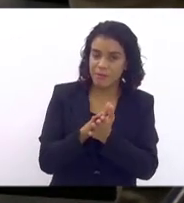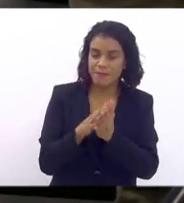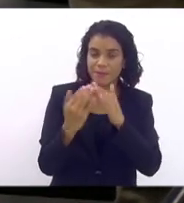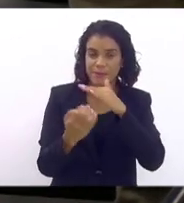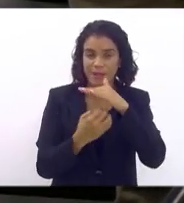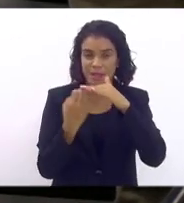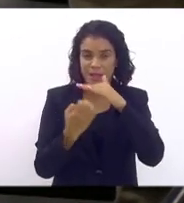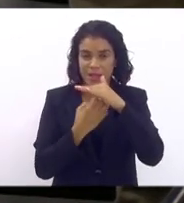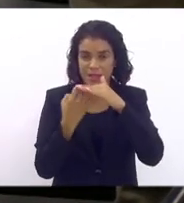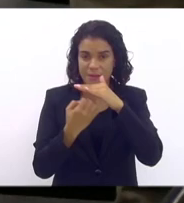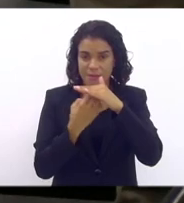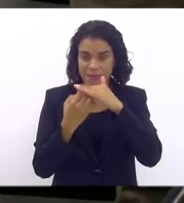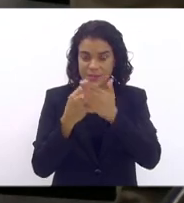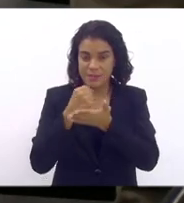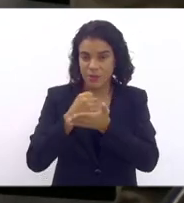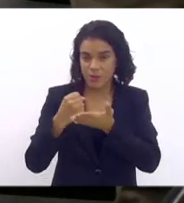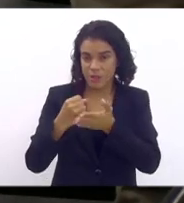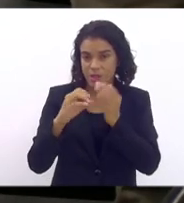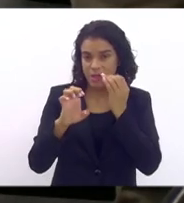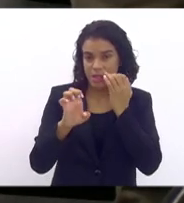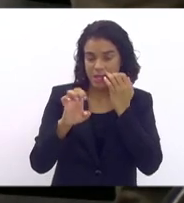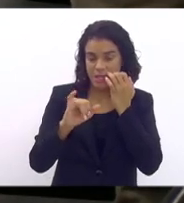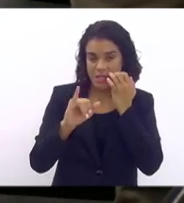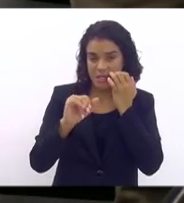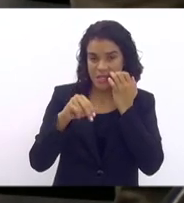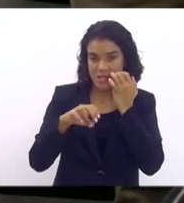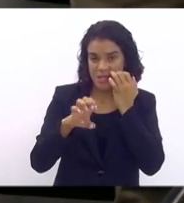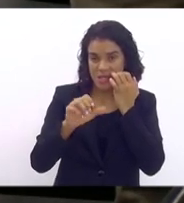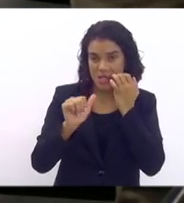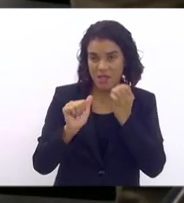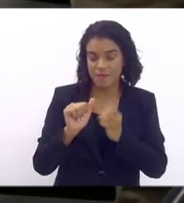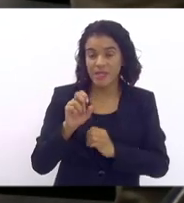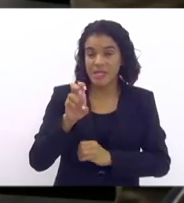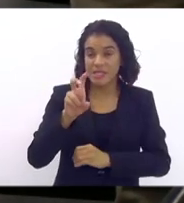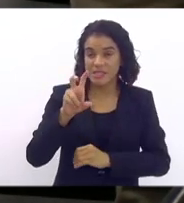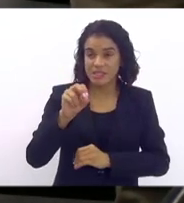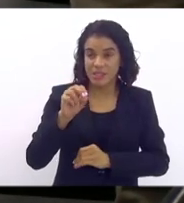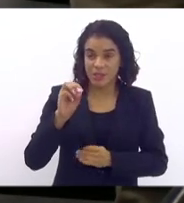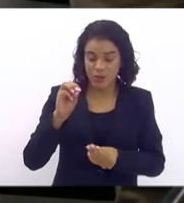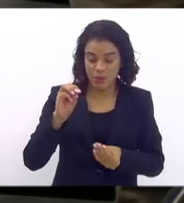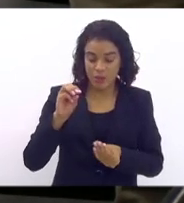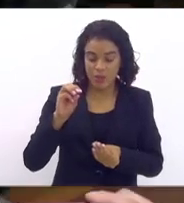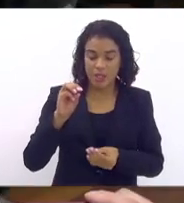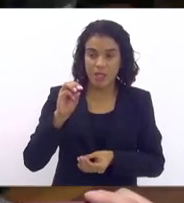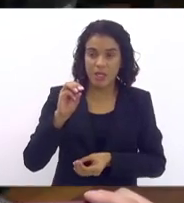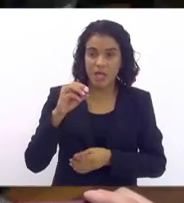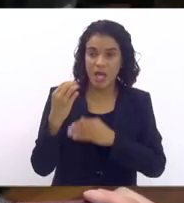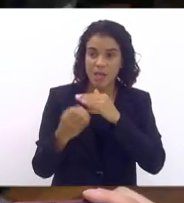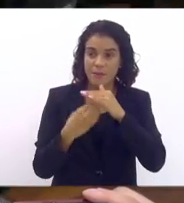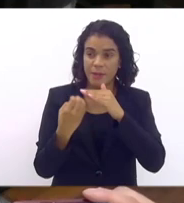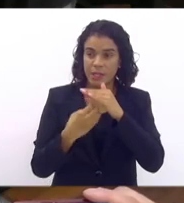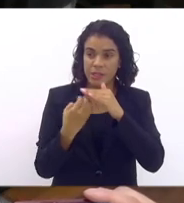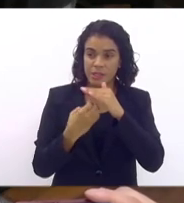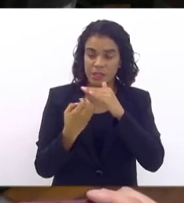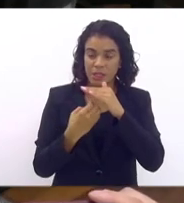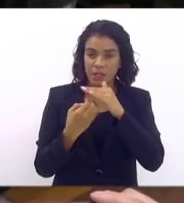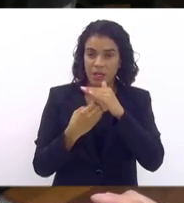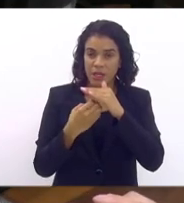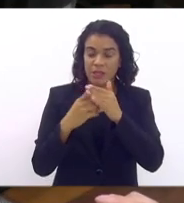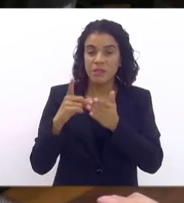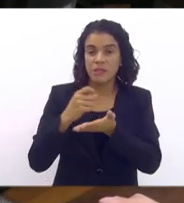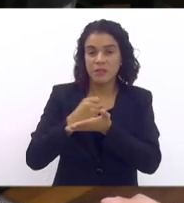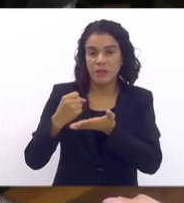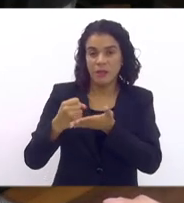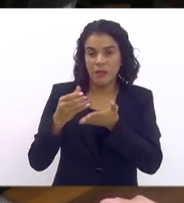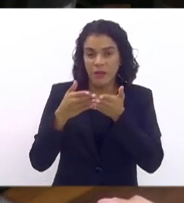empresa licenciada pelo Inea paraa qual na estava a serviço 50.000 não não a empresa que tava tinha contratado